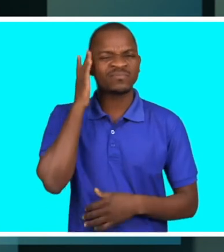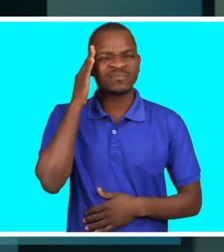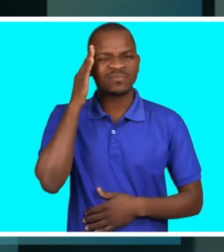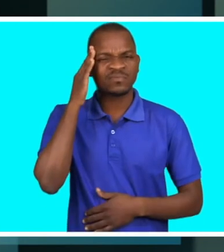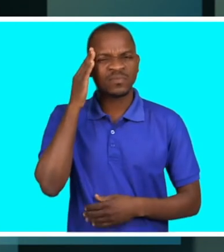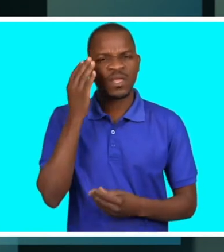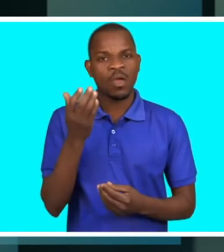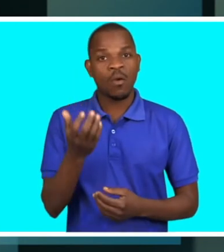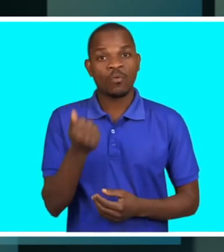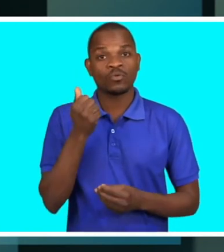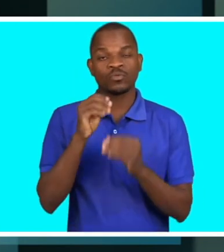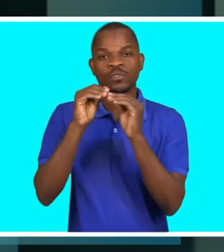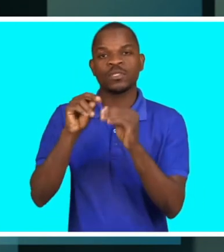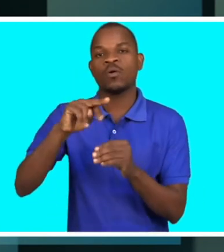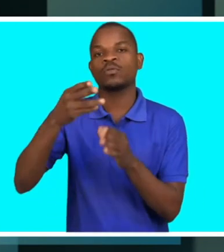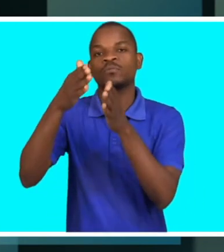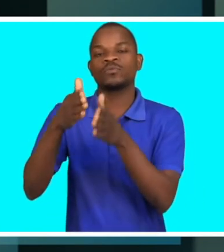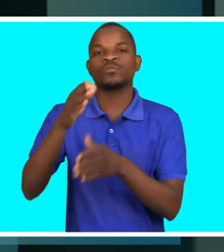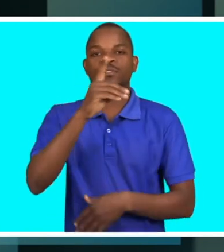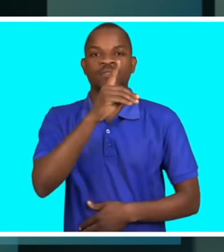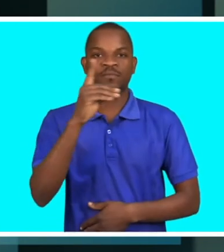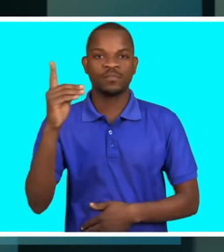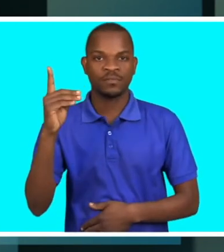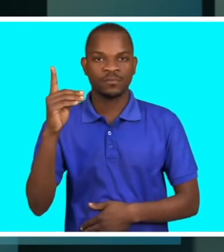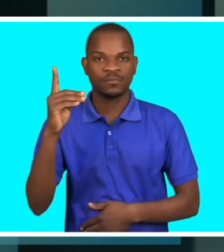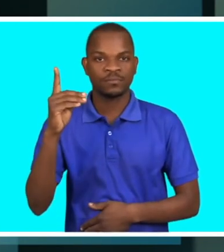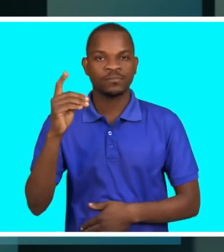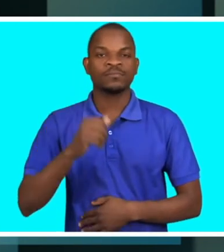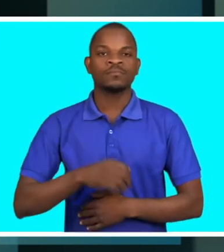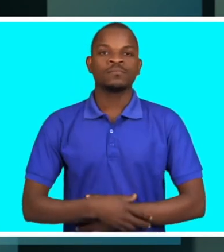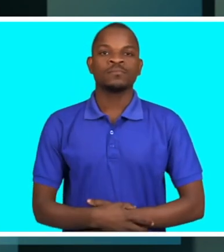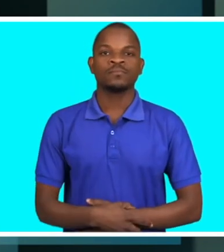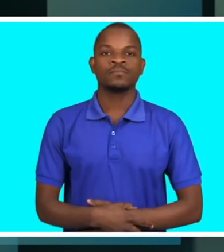mas por que não ensinar uma pessoa com deficiência?